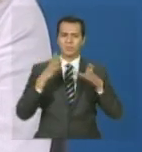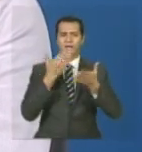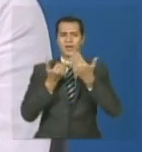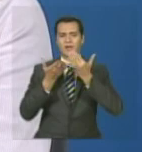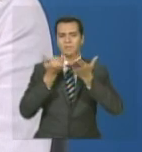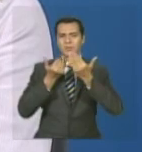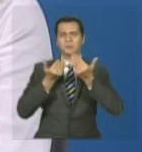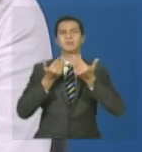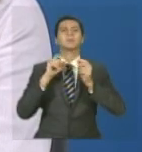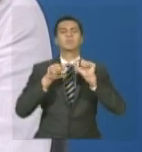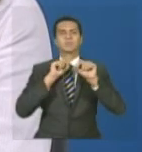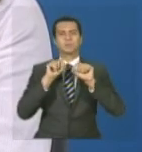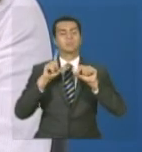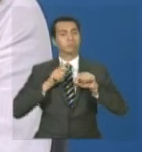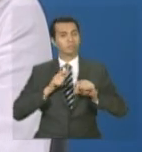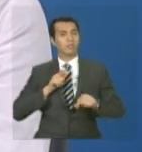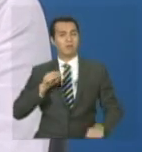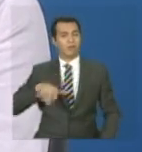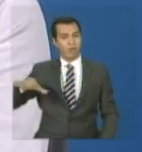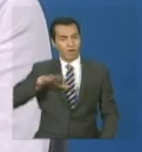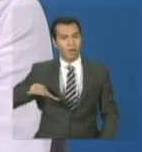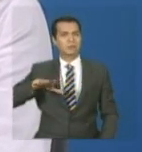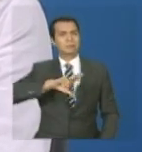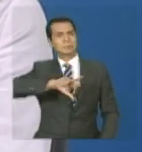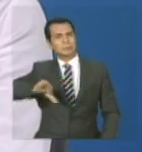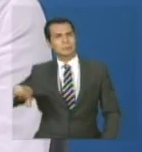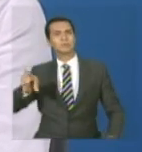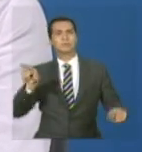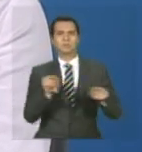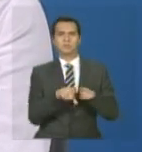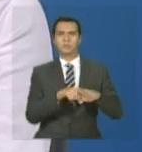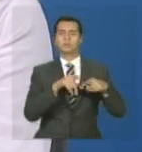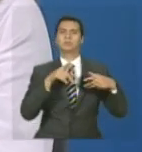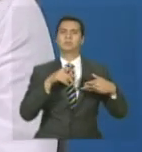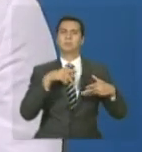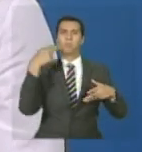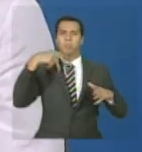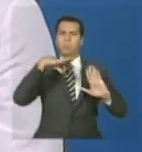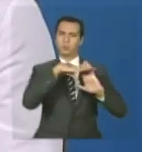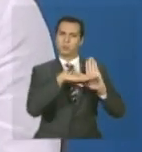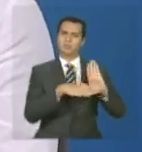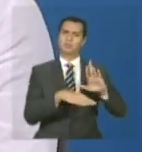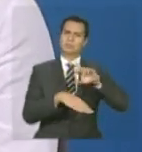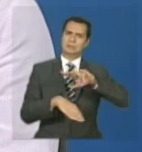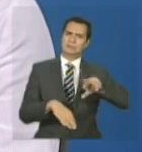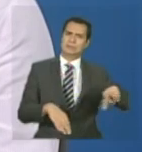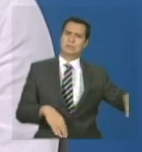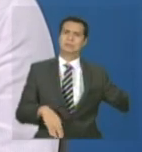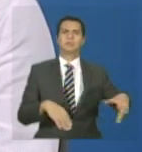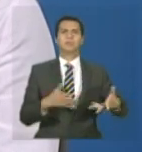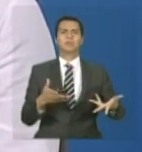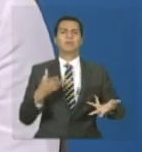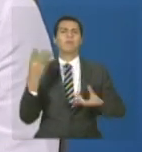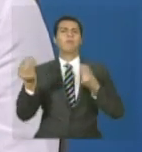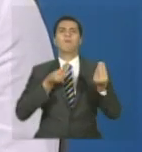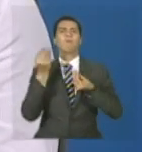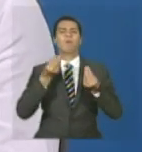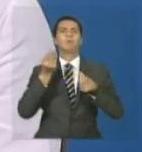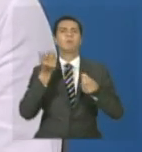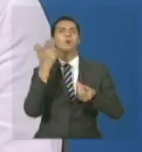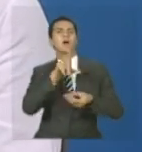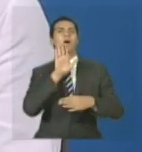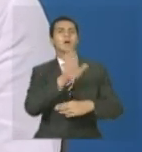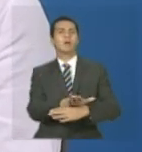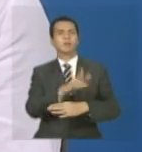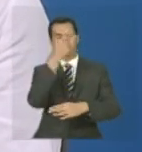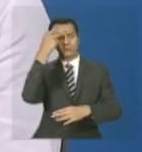setores, muitas políticas públicas, muitas visões de mundo, porque nós estamos discutindo como é que vamos acessar esse alimento, que alimento